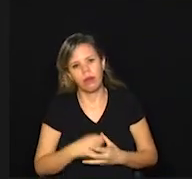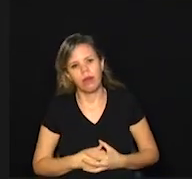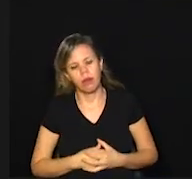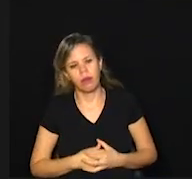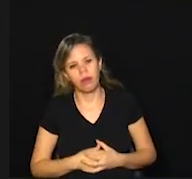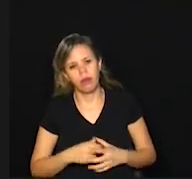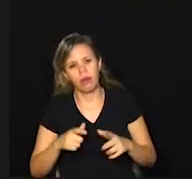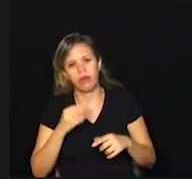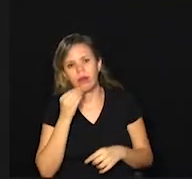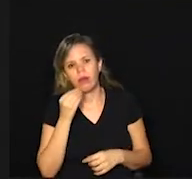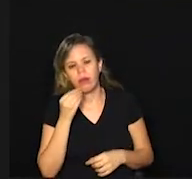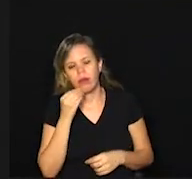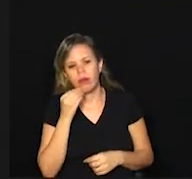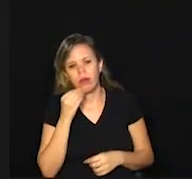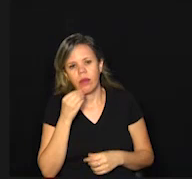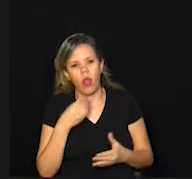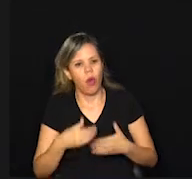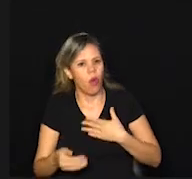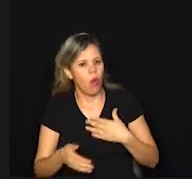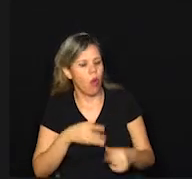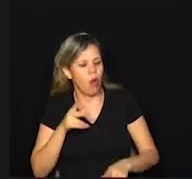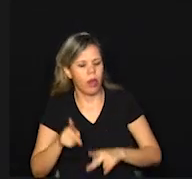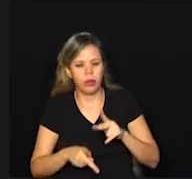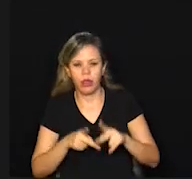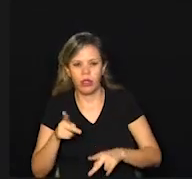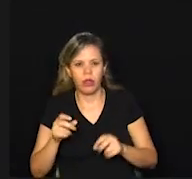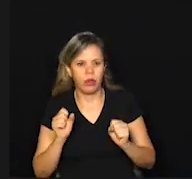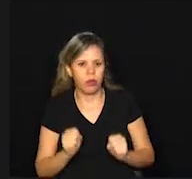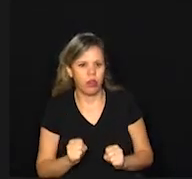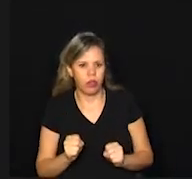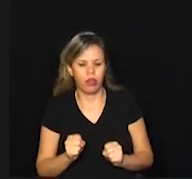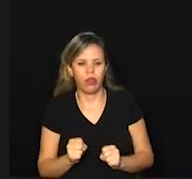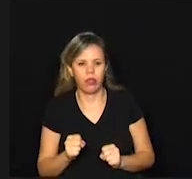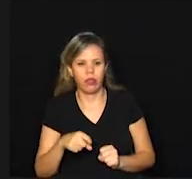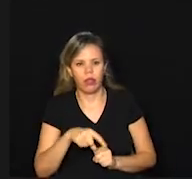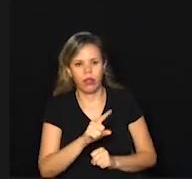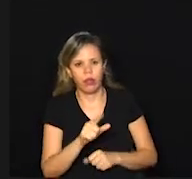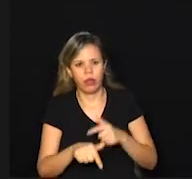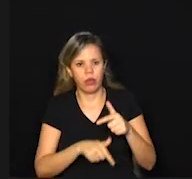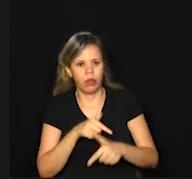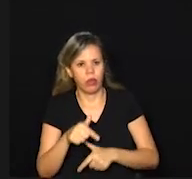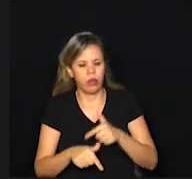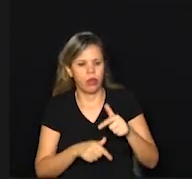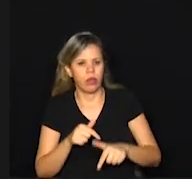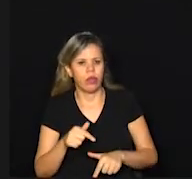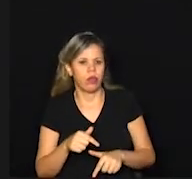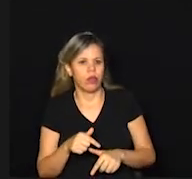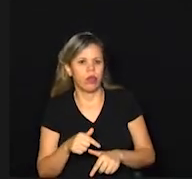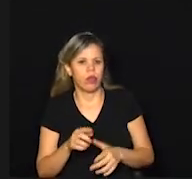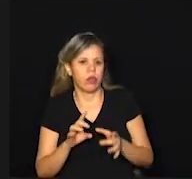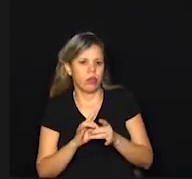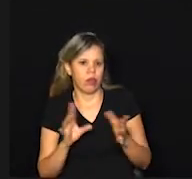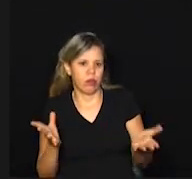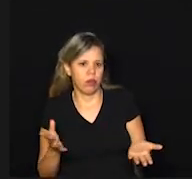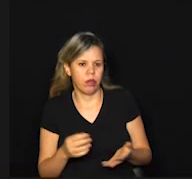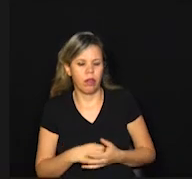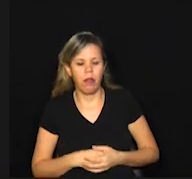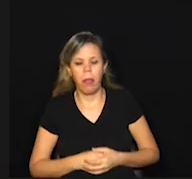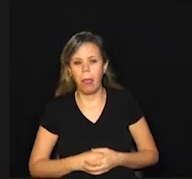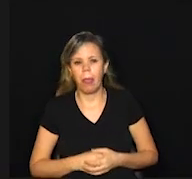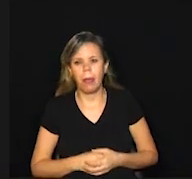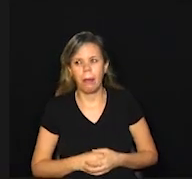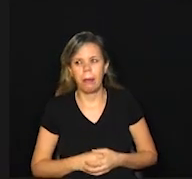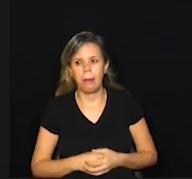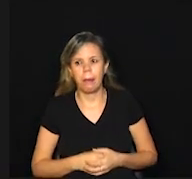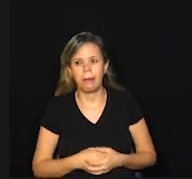Esse é um espaço onde qualquer pessoa pode seguir para trabalhar só porque livre por exemplo